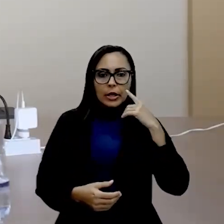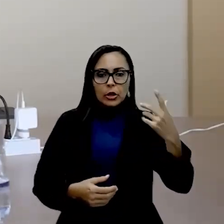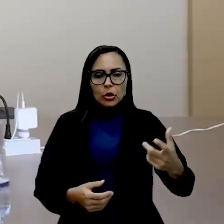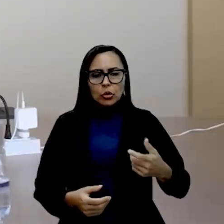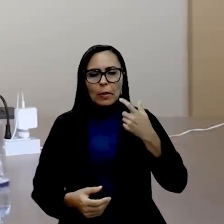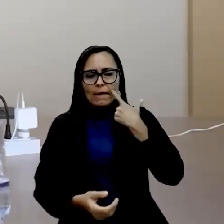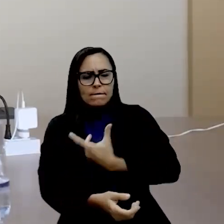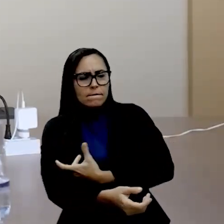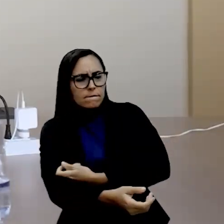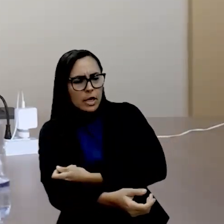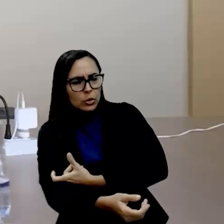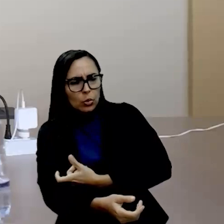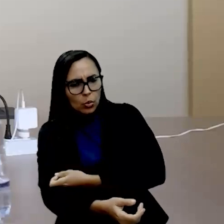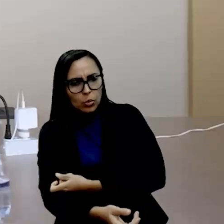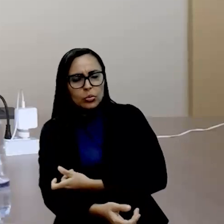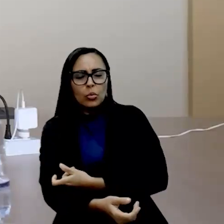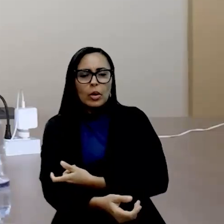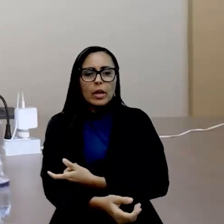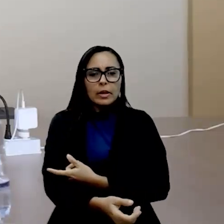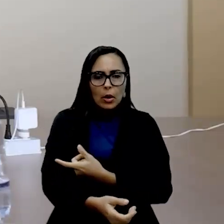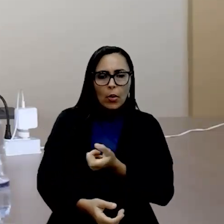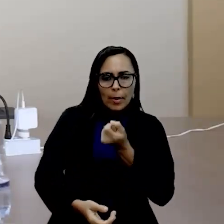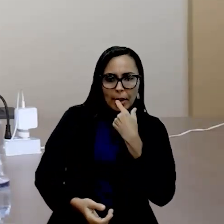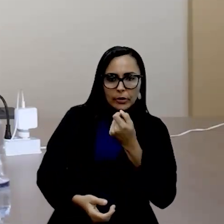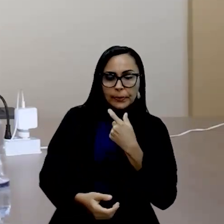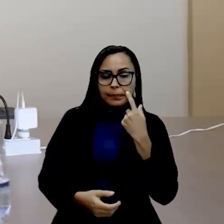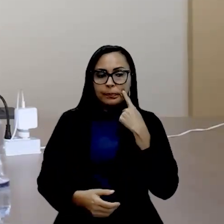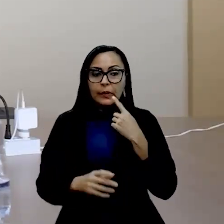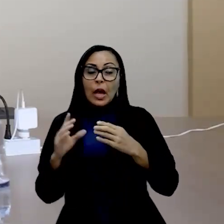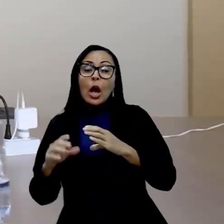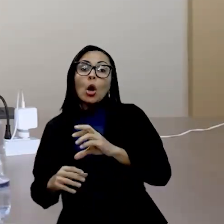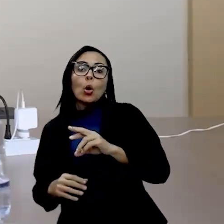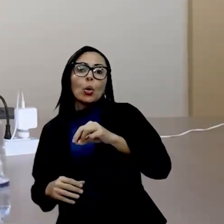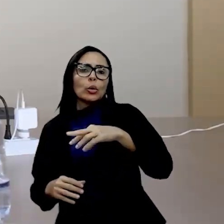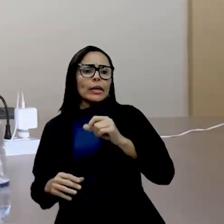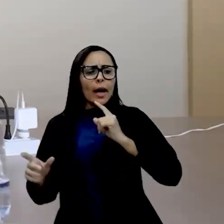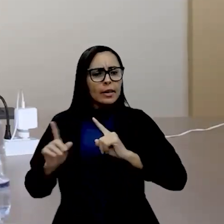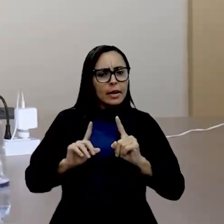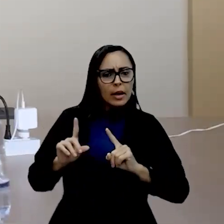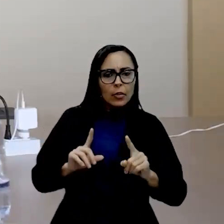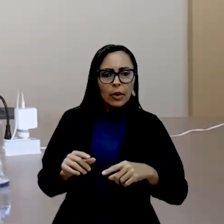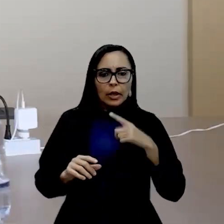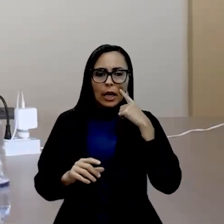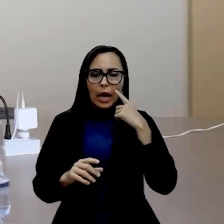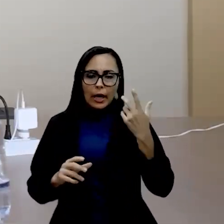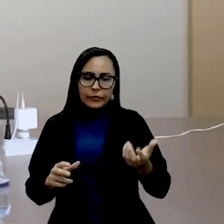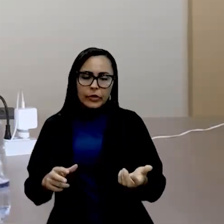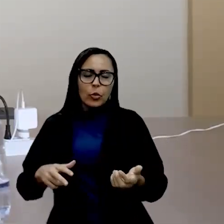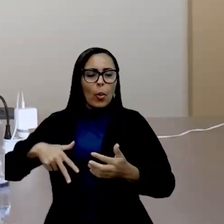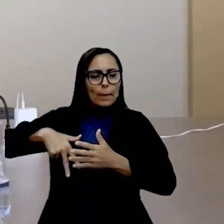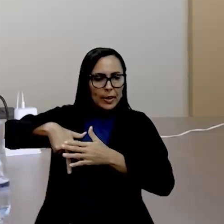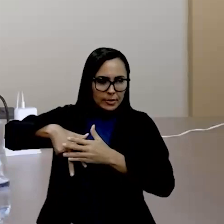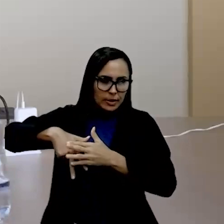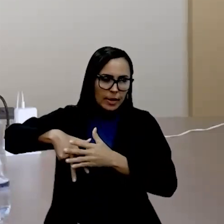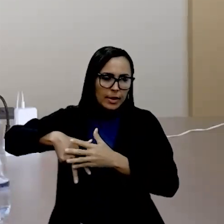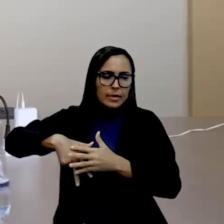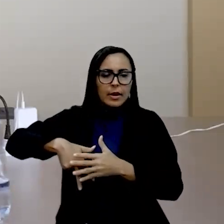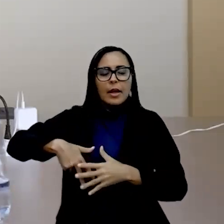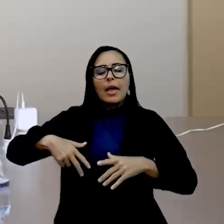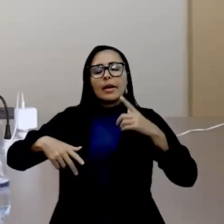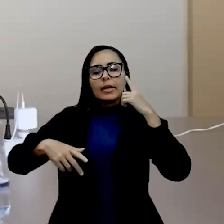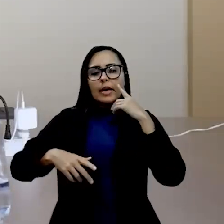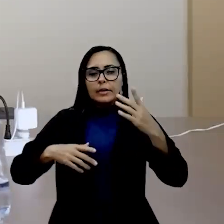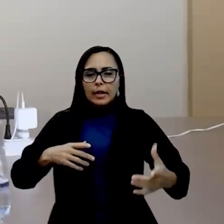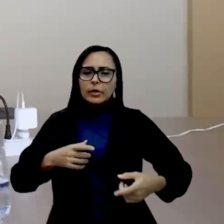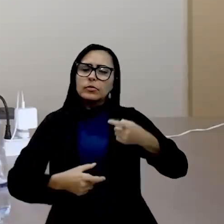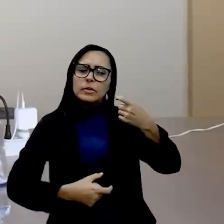tal. A prostatite crônica, não. Né? Geralmente é aquele paciente que adquiriu uma IST. Né? Foi lá, teve relações sem